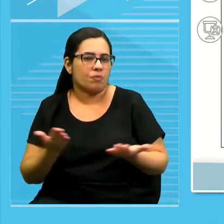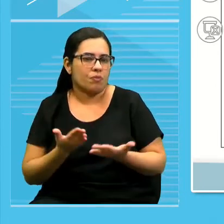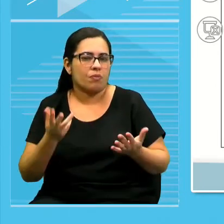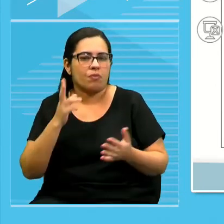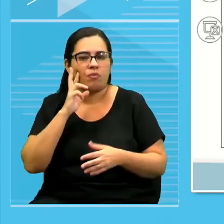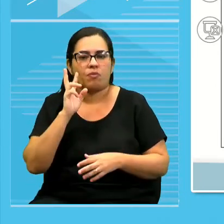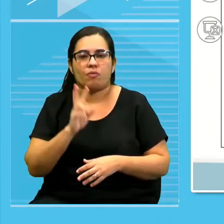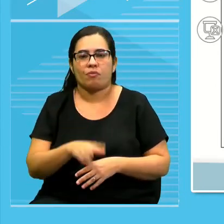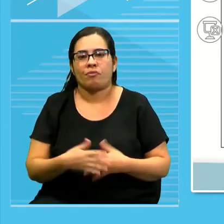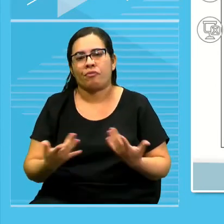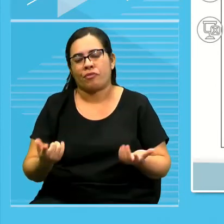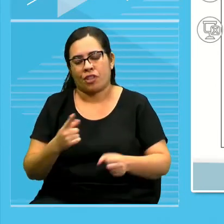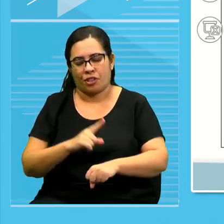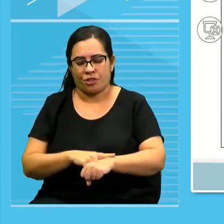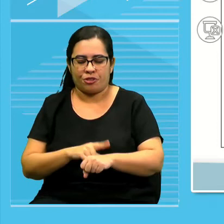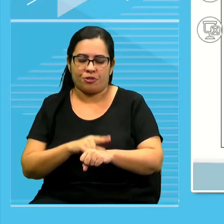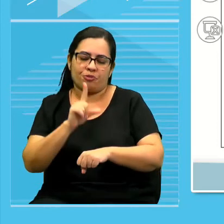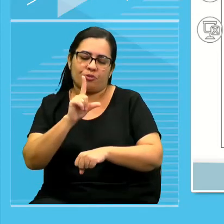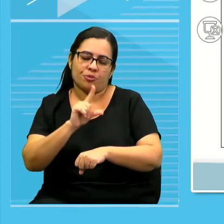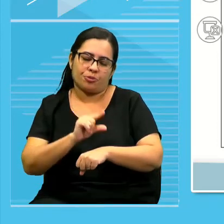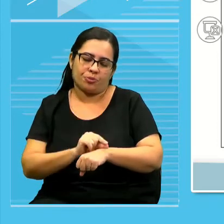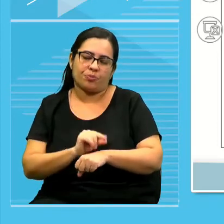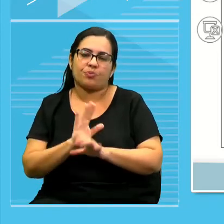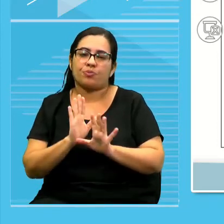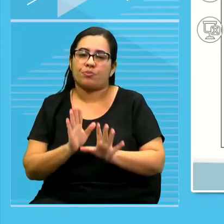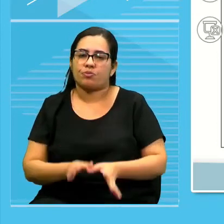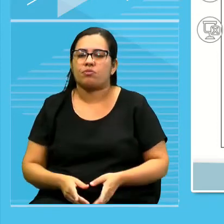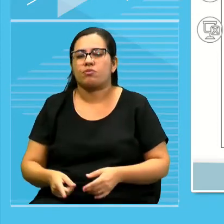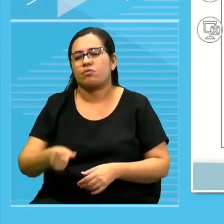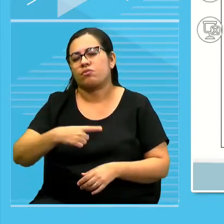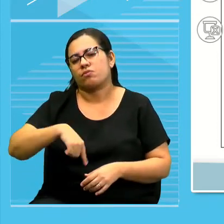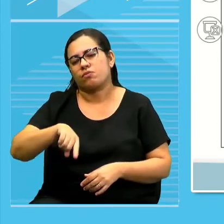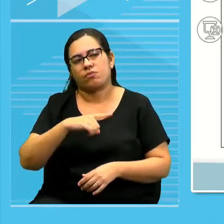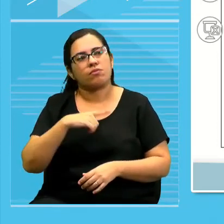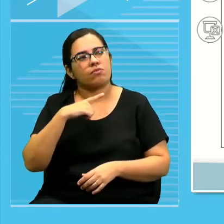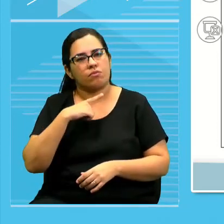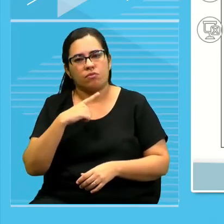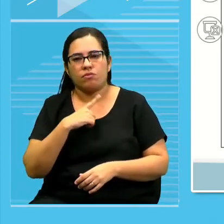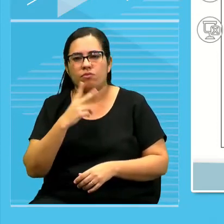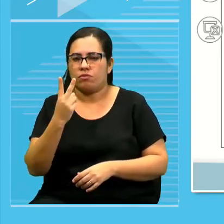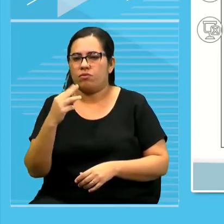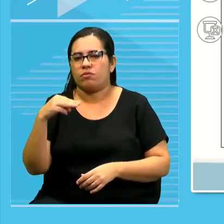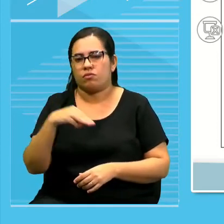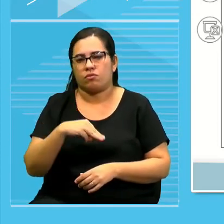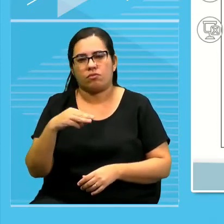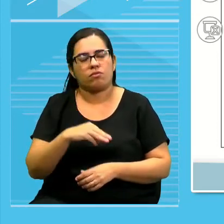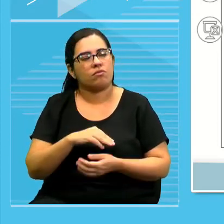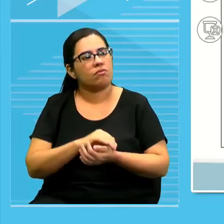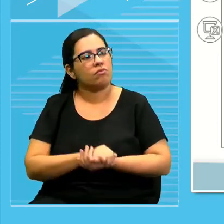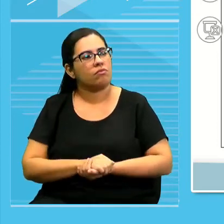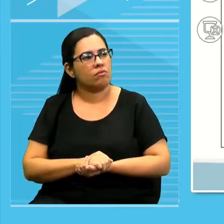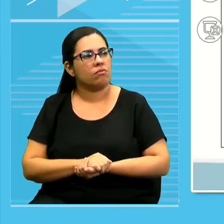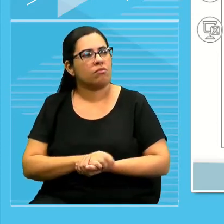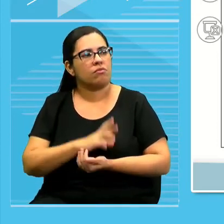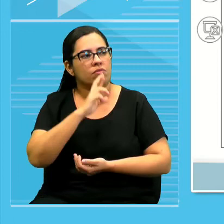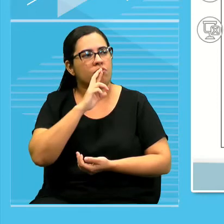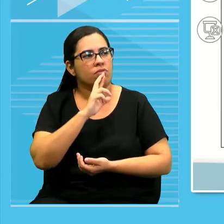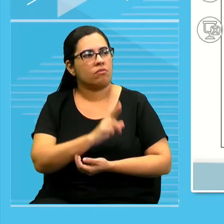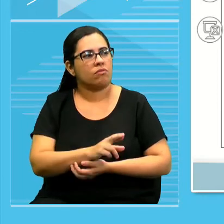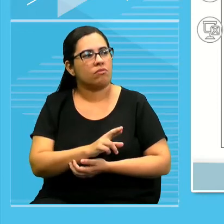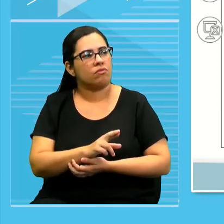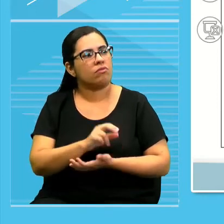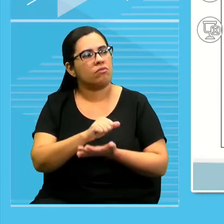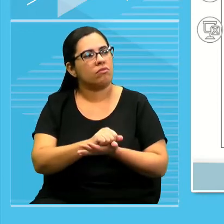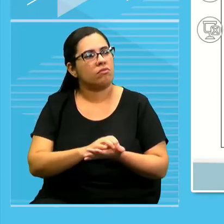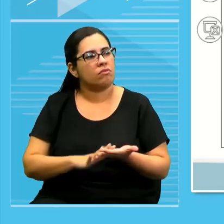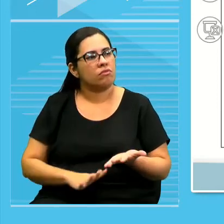vendo aqui que o nosso tempinho ele já está chegando ao fim mas vamos aqui a gente ainda tem dois minutos vamos aqui responder essa